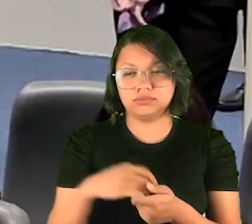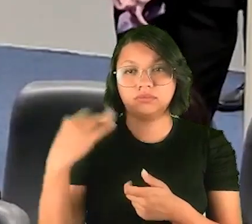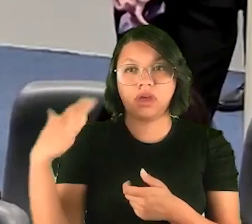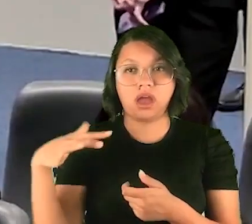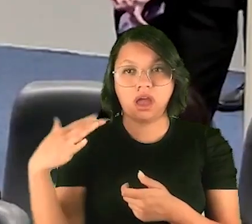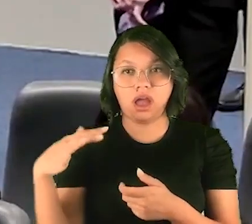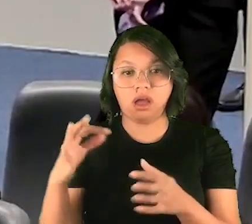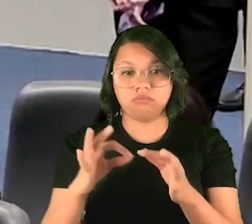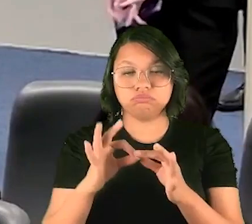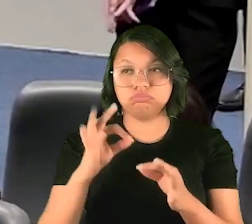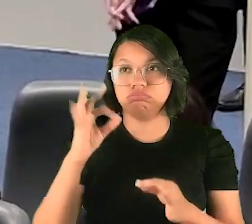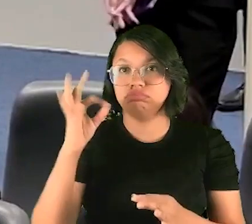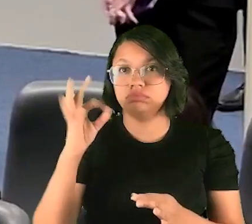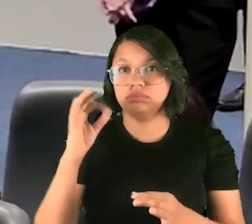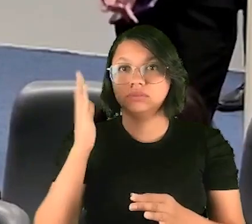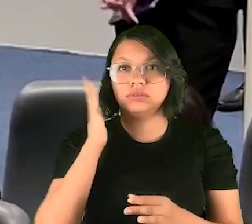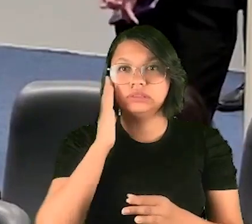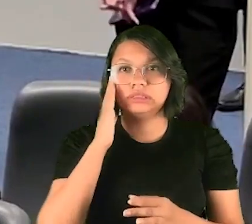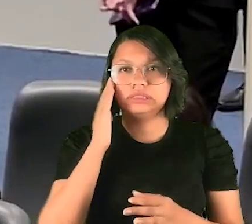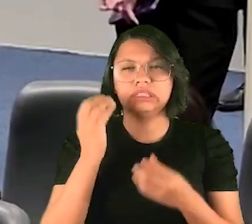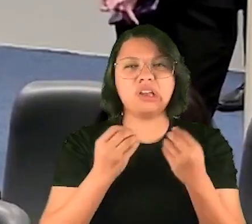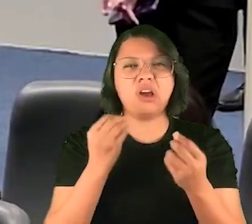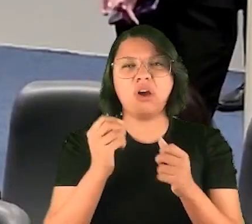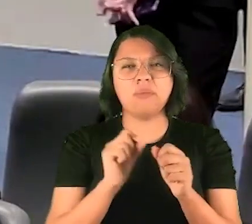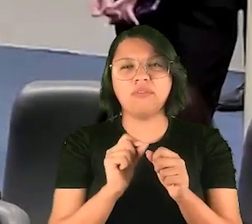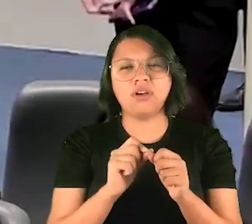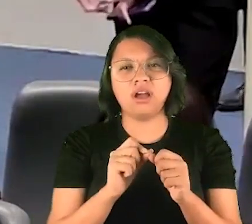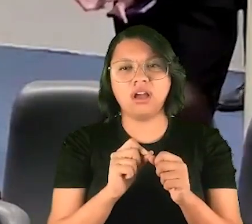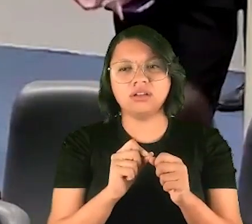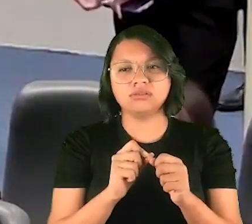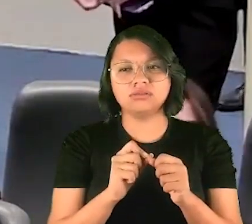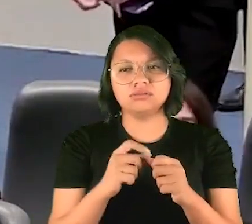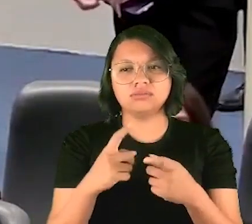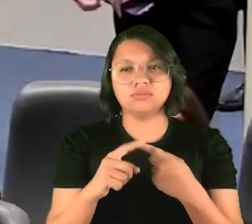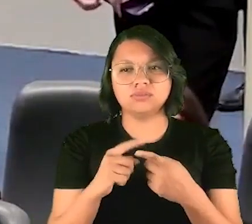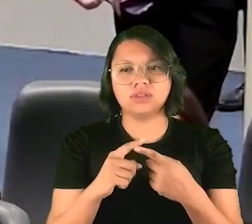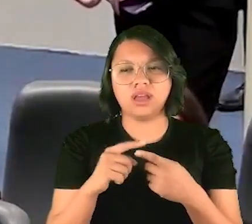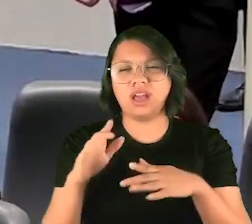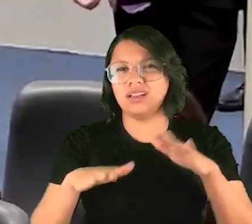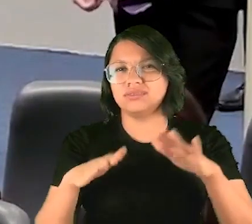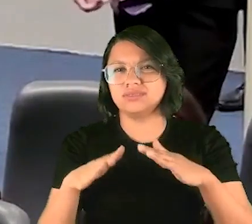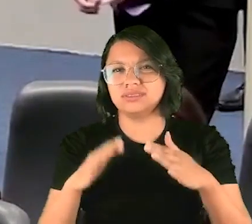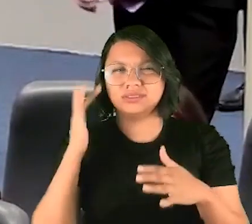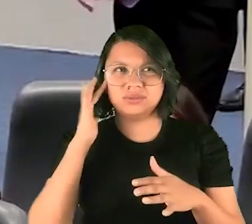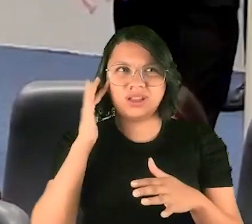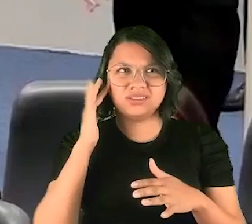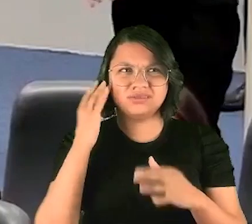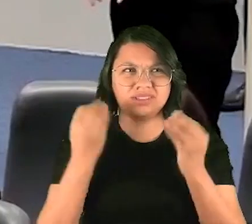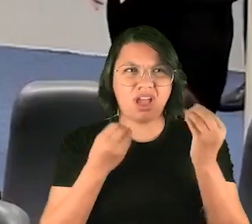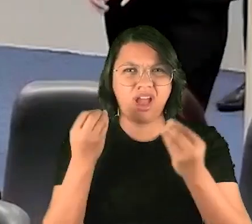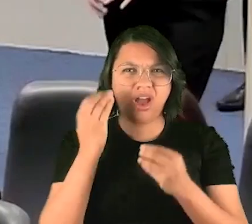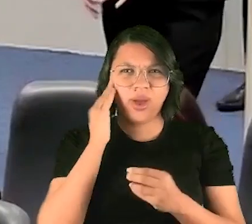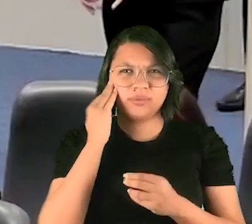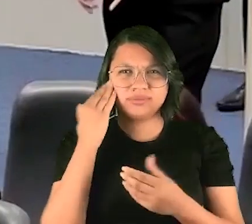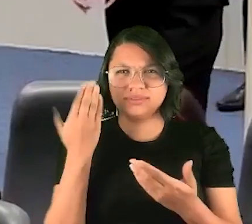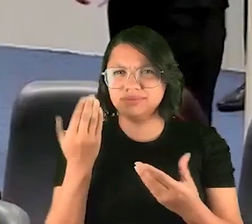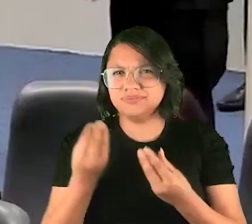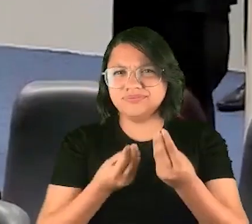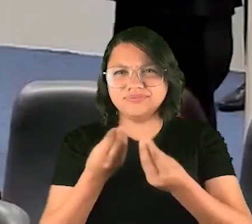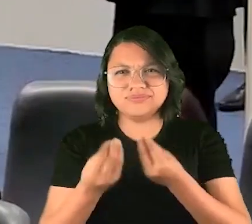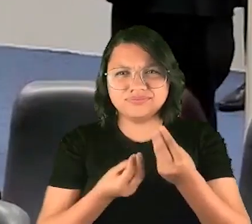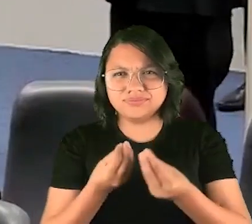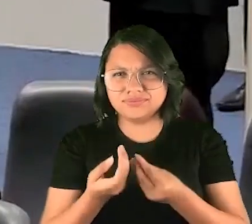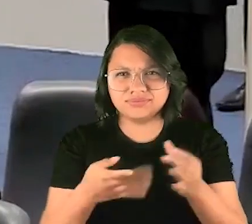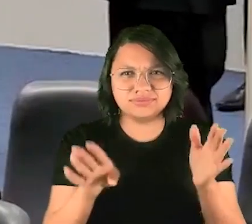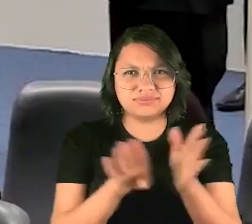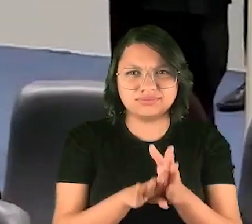dessa medicação, esse alto custo, é isso que eu gostaria de entender, como que é feito, porque às vezes eu acho que fica